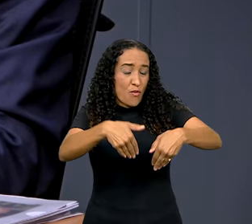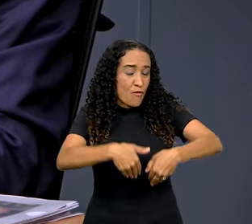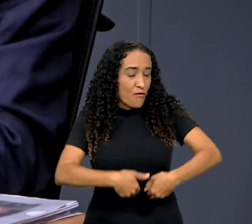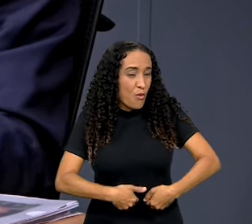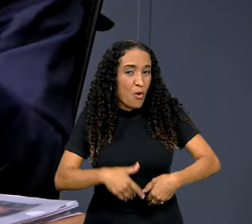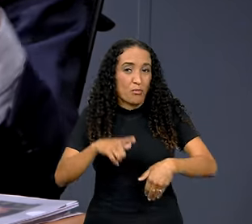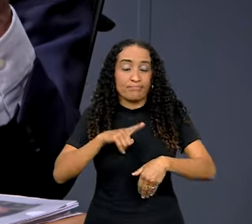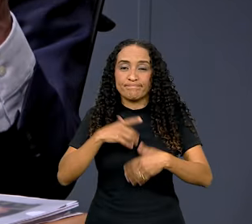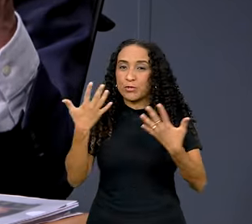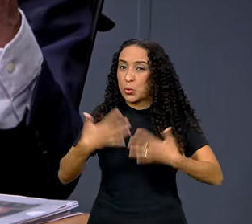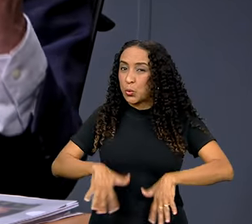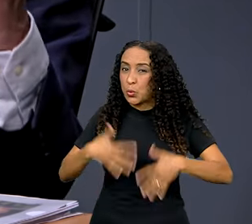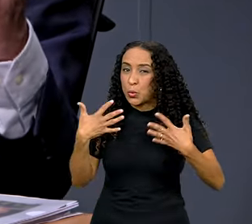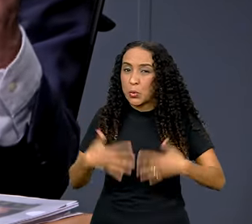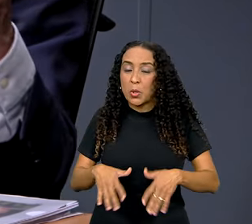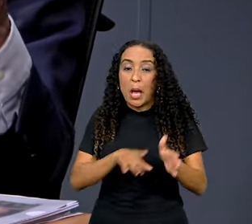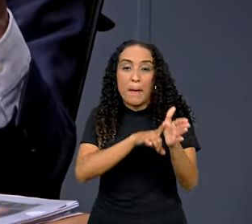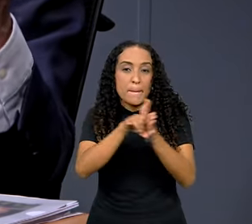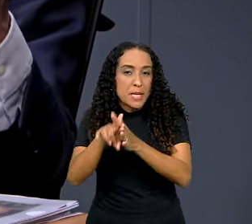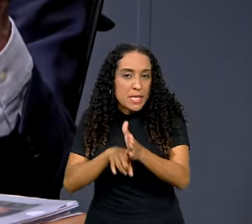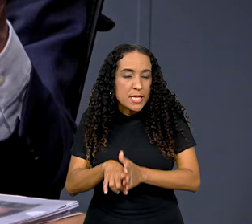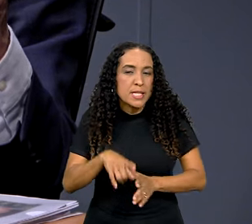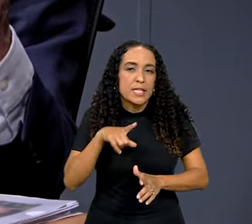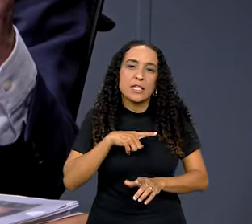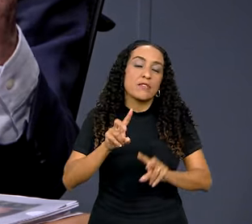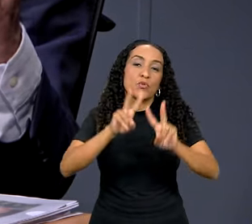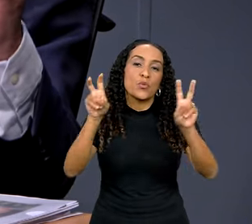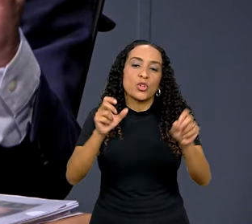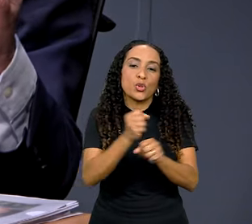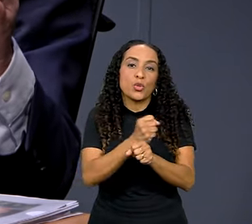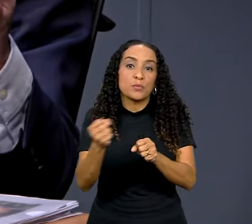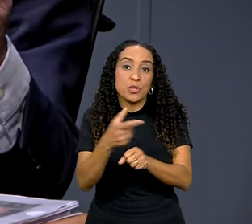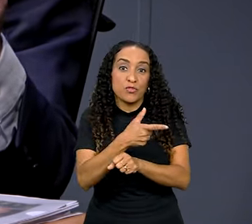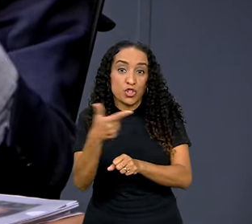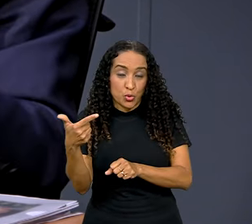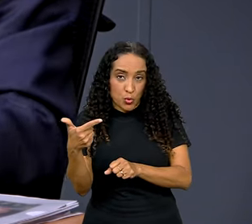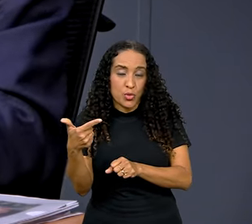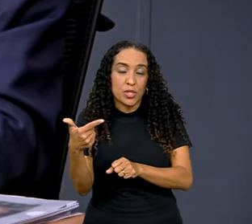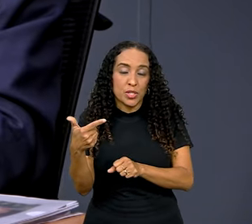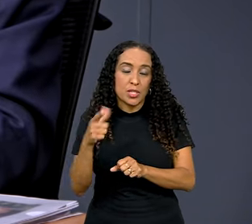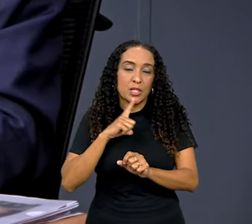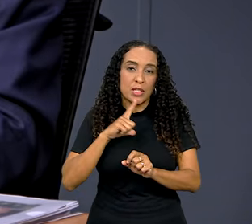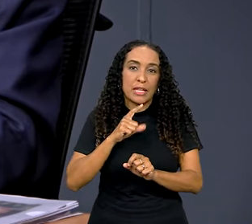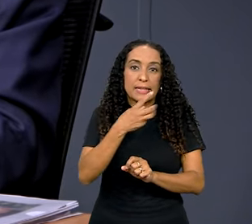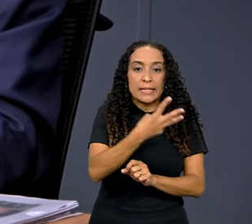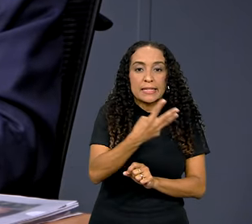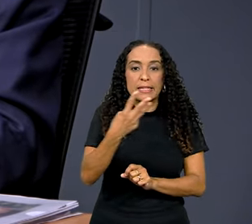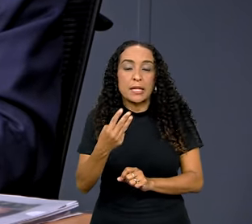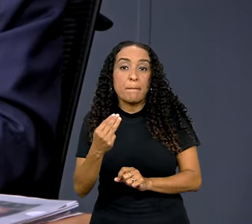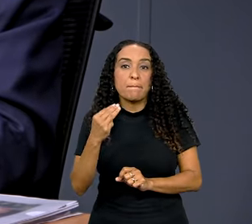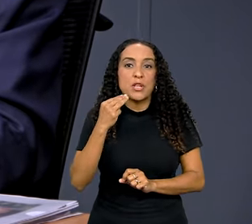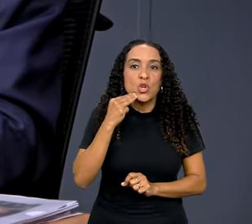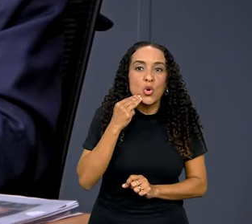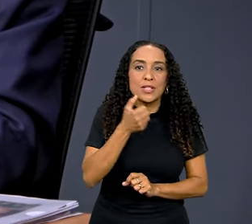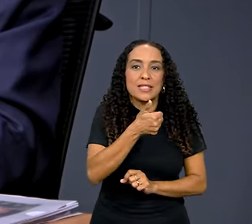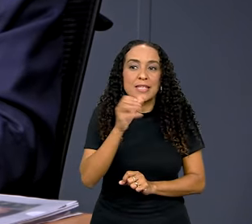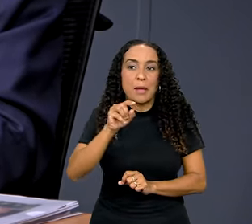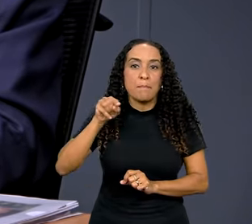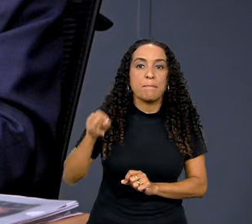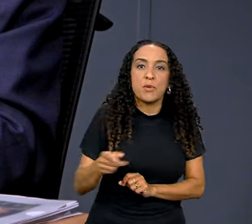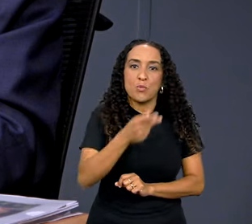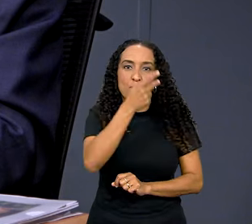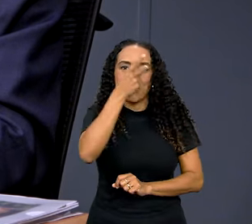fome ali a o levantamento feito sobre o ano de 2022 33 milhões